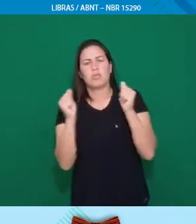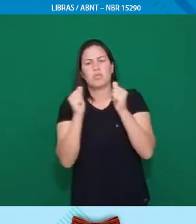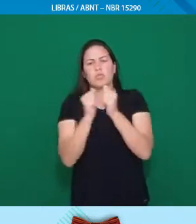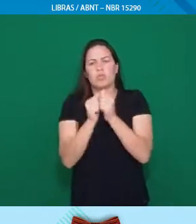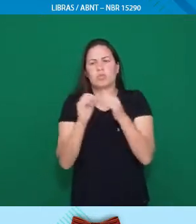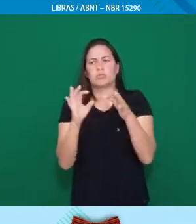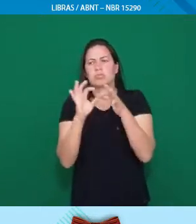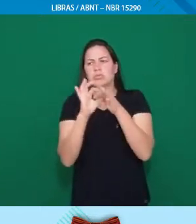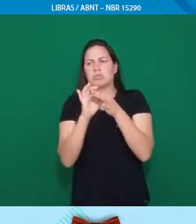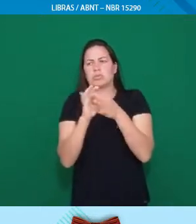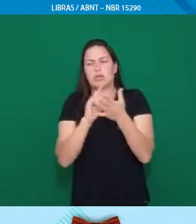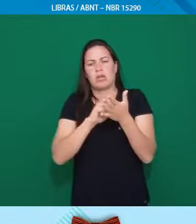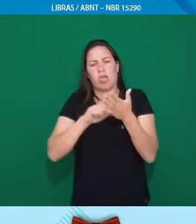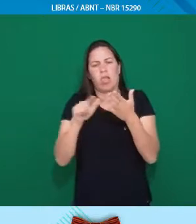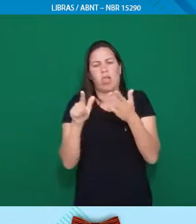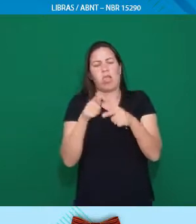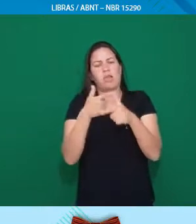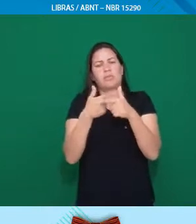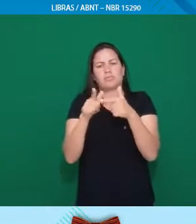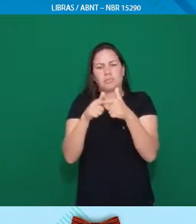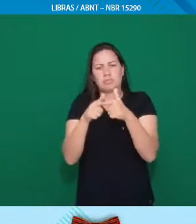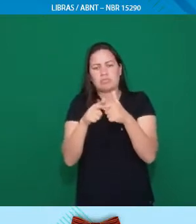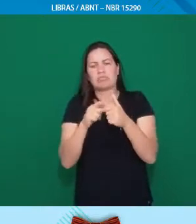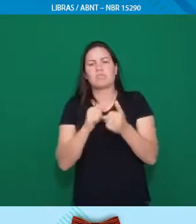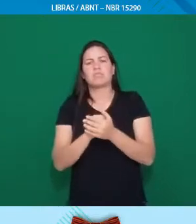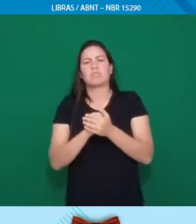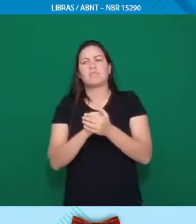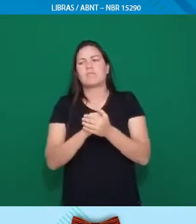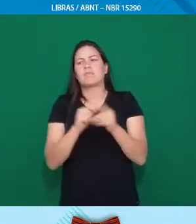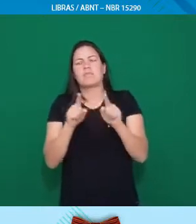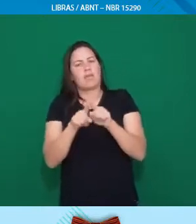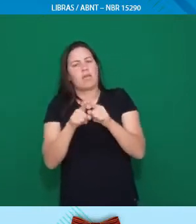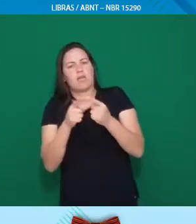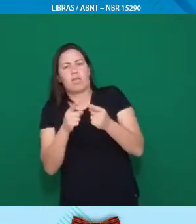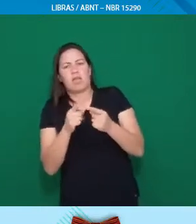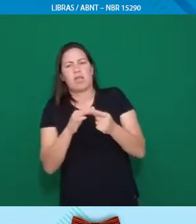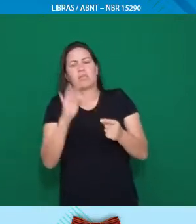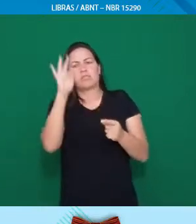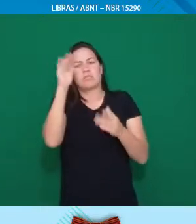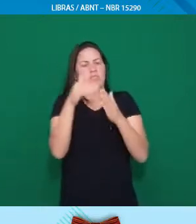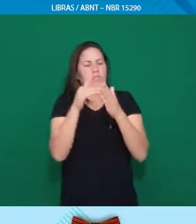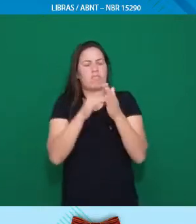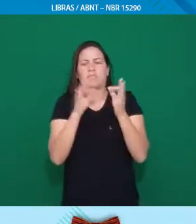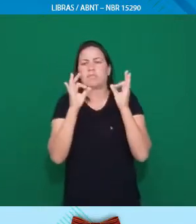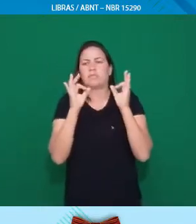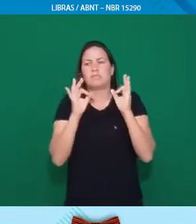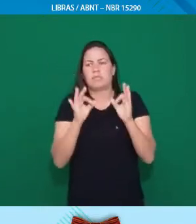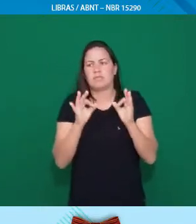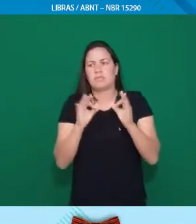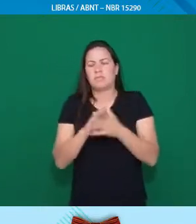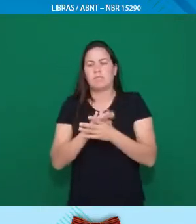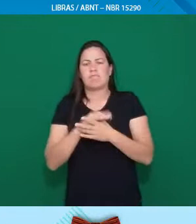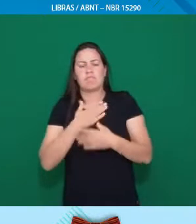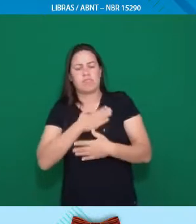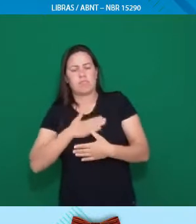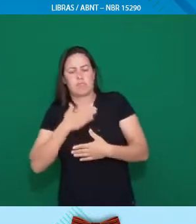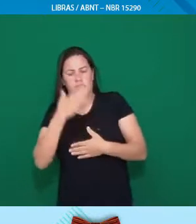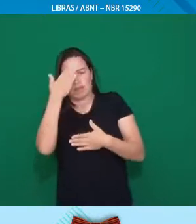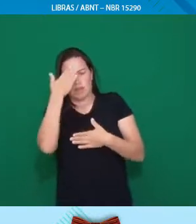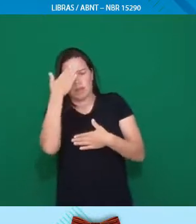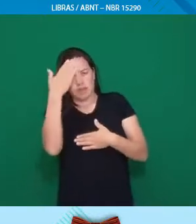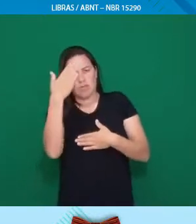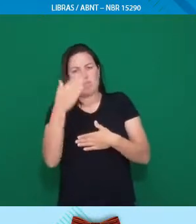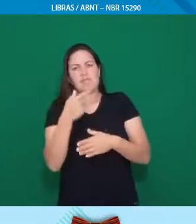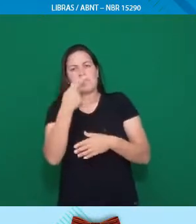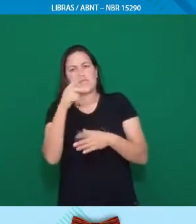em conjunto Claro que existe algumas divergência Mas no fim dá tudo certo então muito